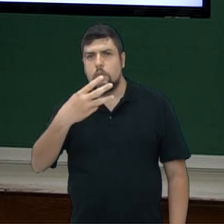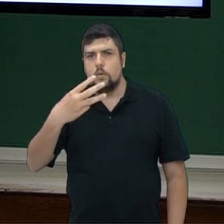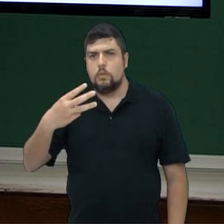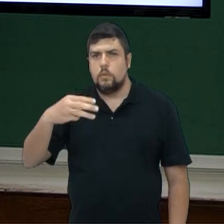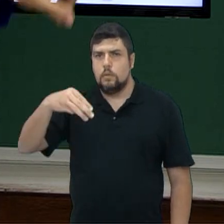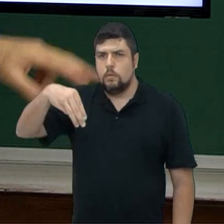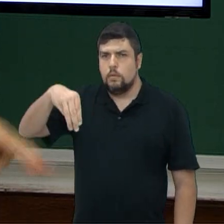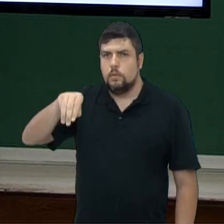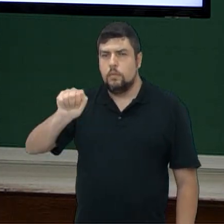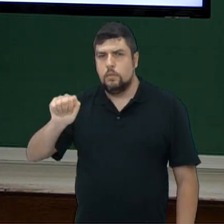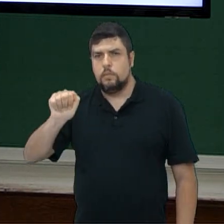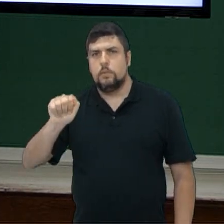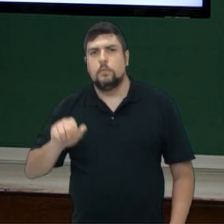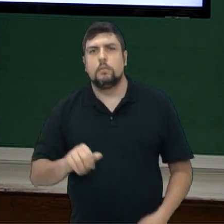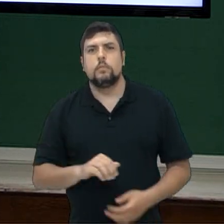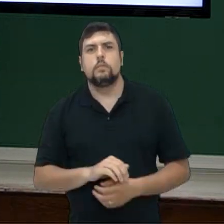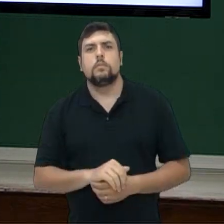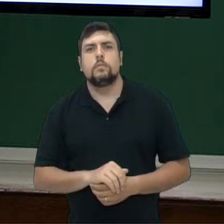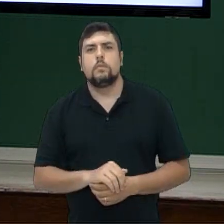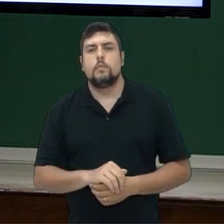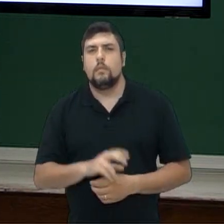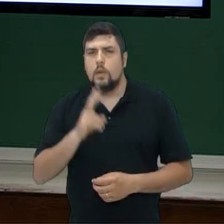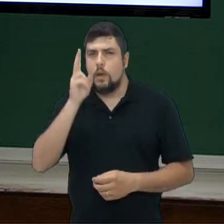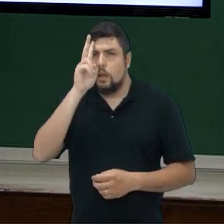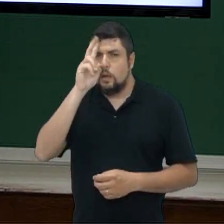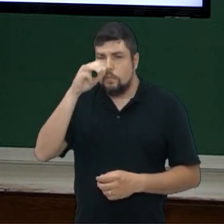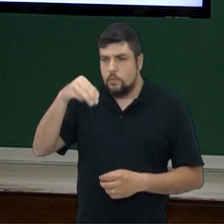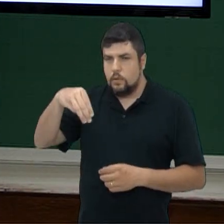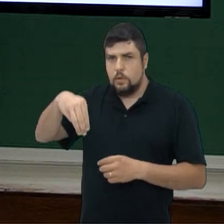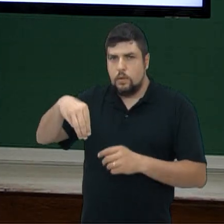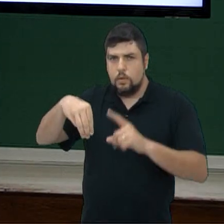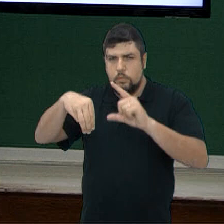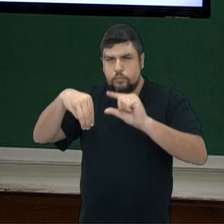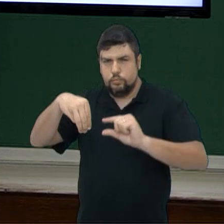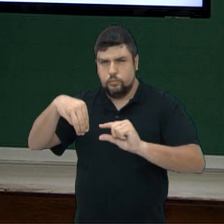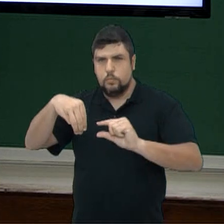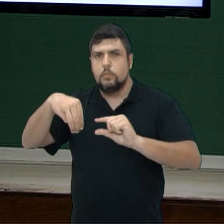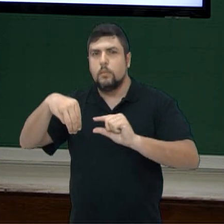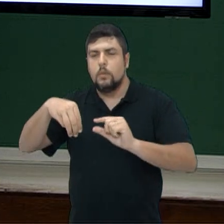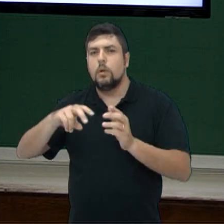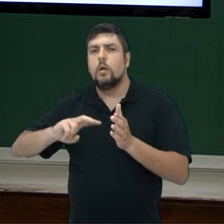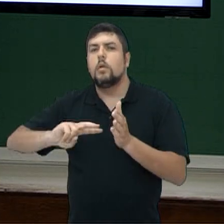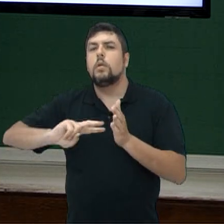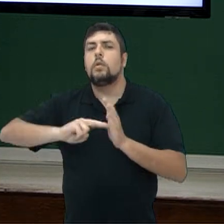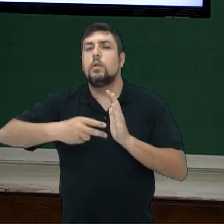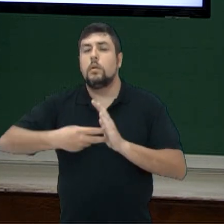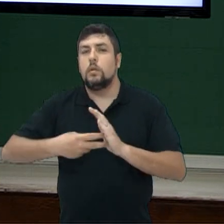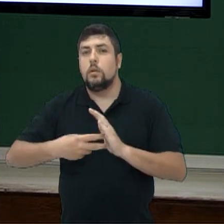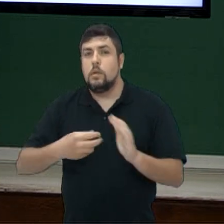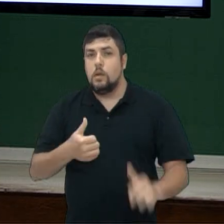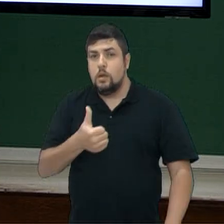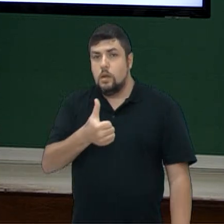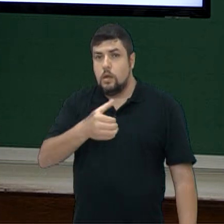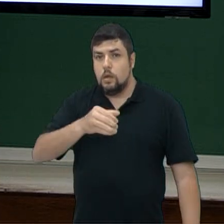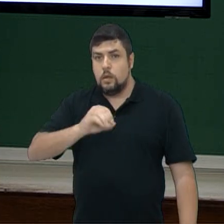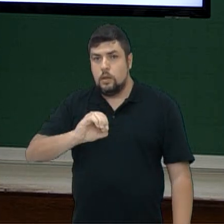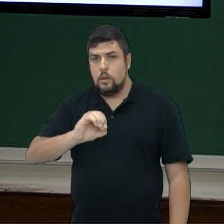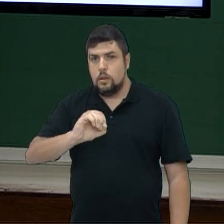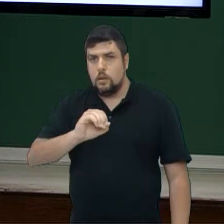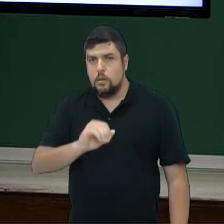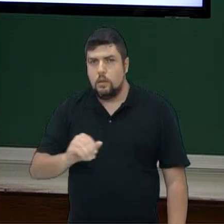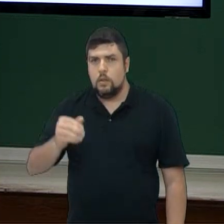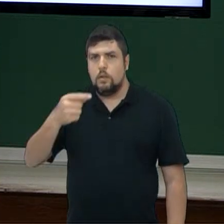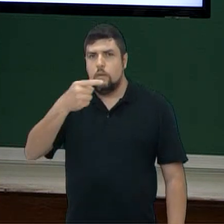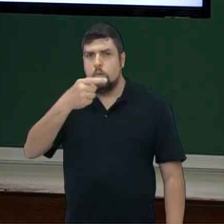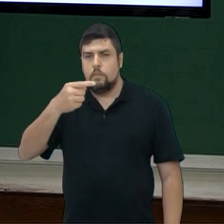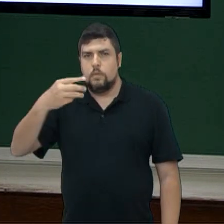5,43 miliampere. Lembrando que o mili, né, esse M aqui, equivale a 10 elevado a menos